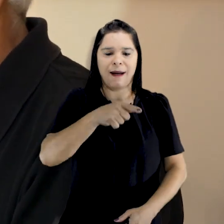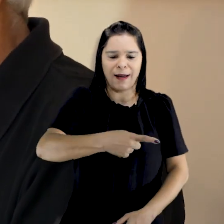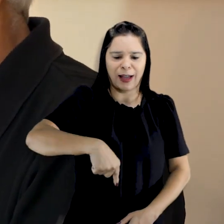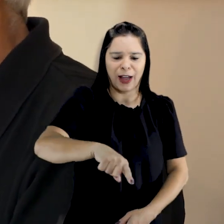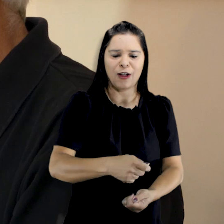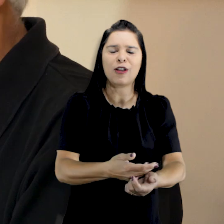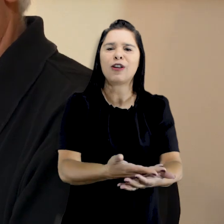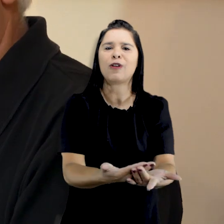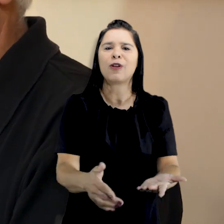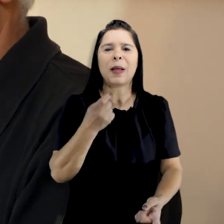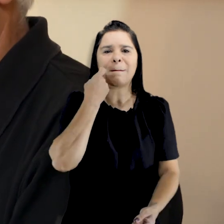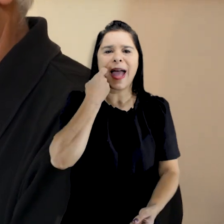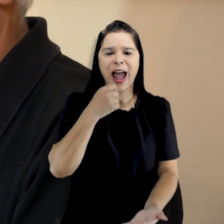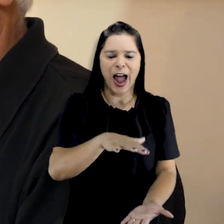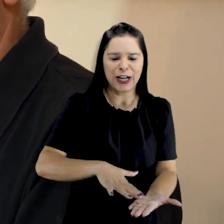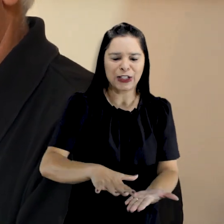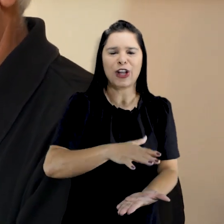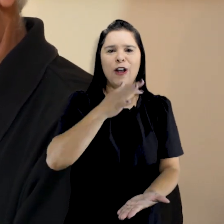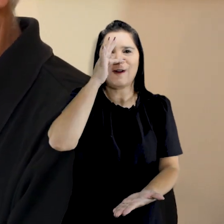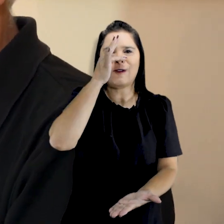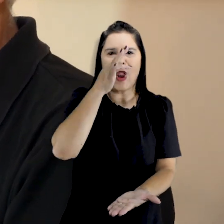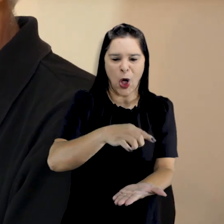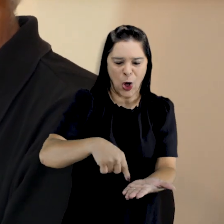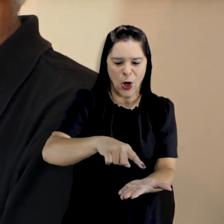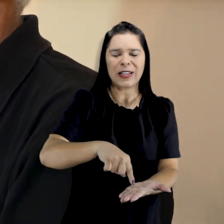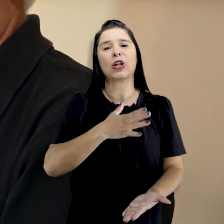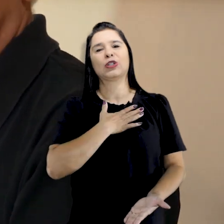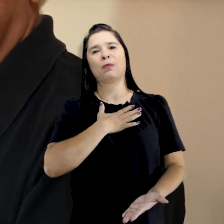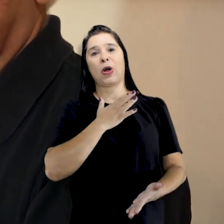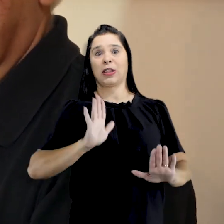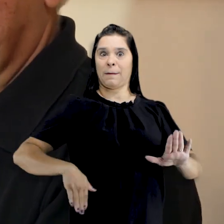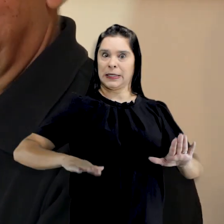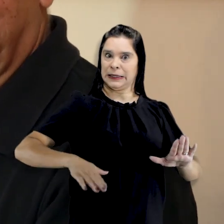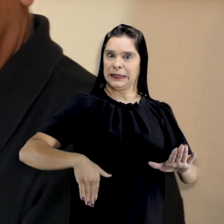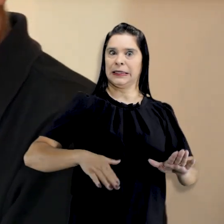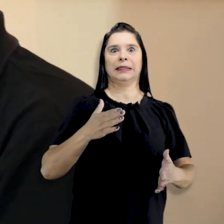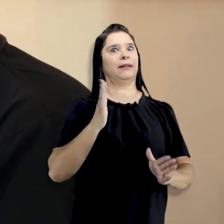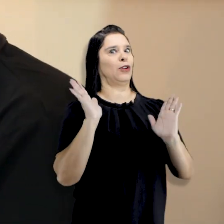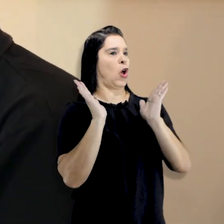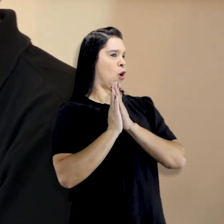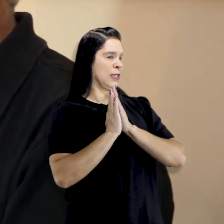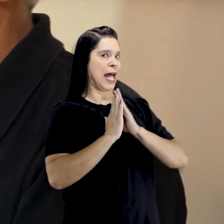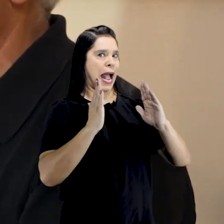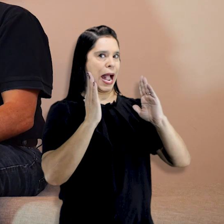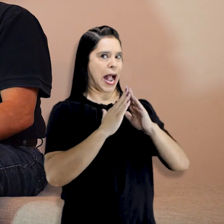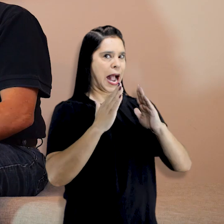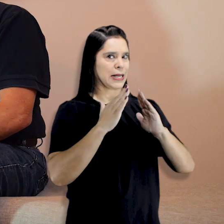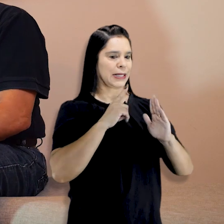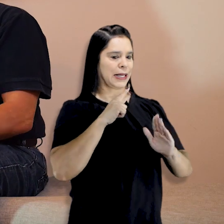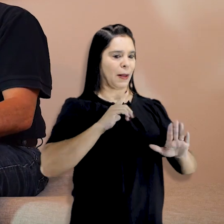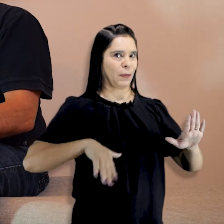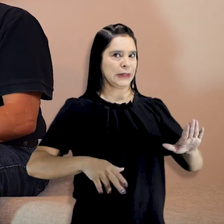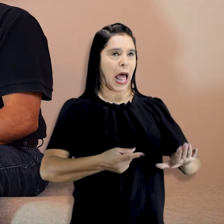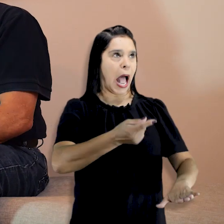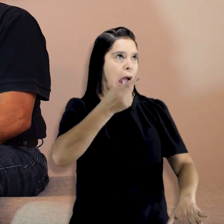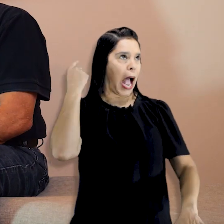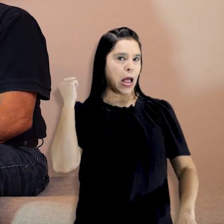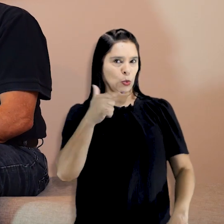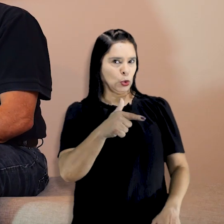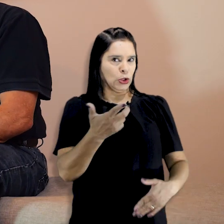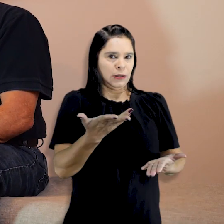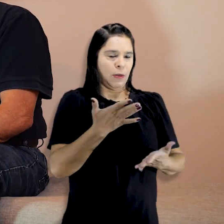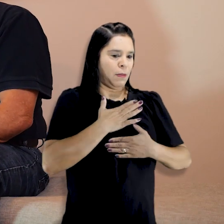né? Então eu gostava muito de ir lá, e tinha uma piscina, né? A casa que tinha piscina era rara naquela época, a gente não conhecia muito. Para mim também é uma coisa que